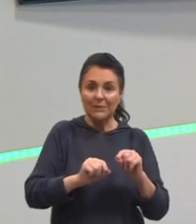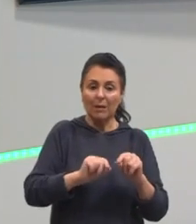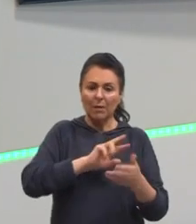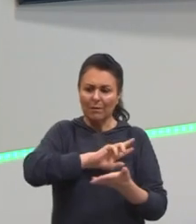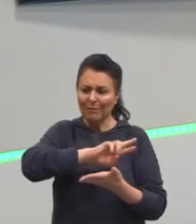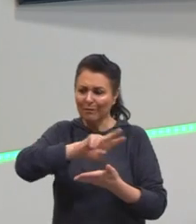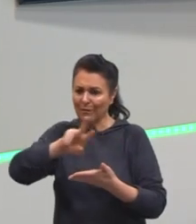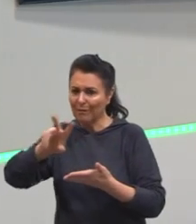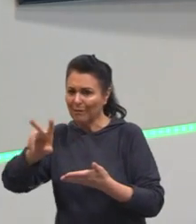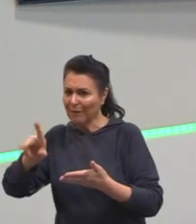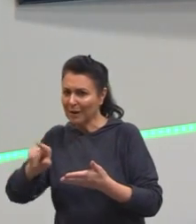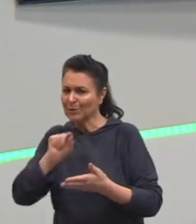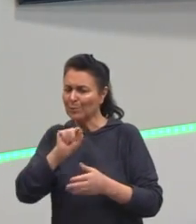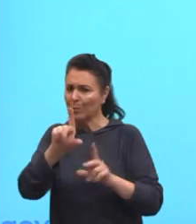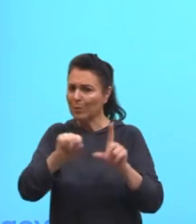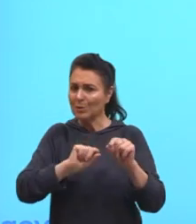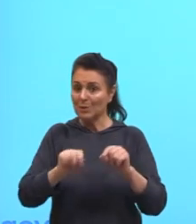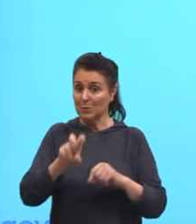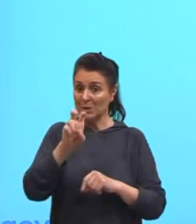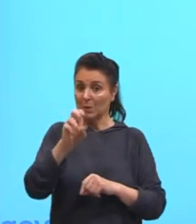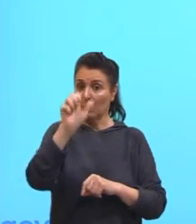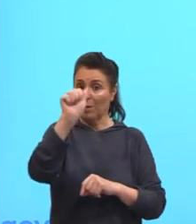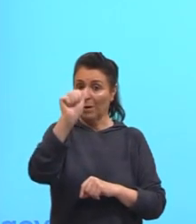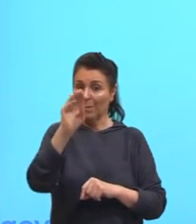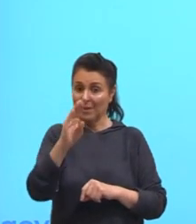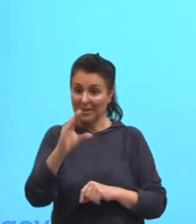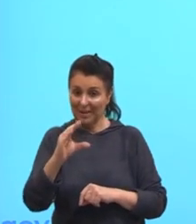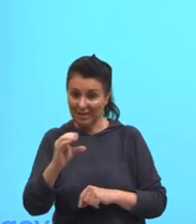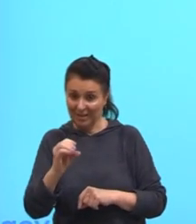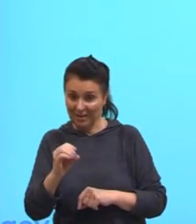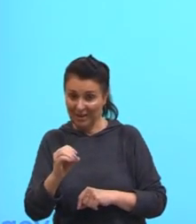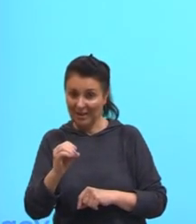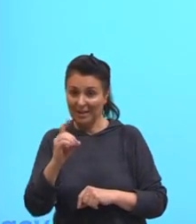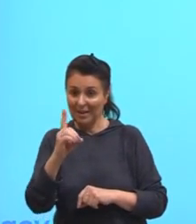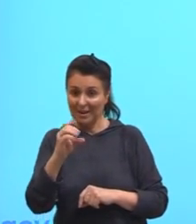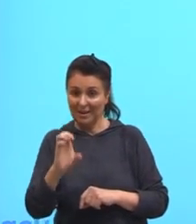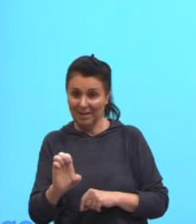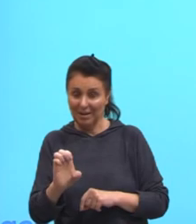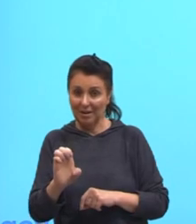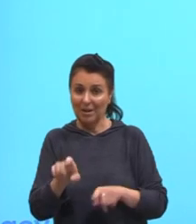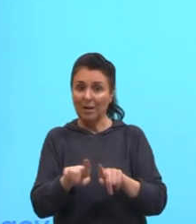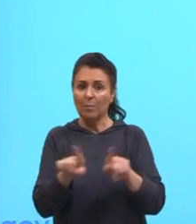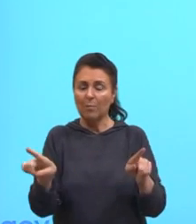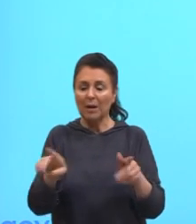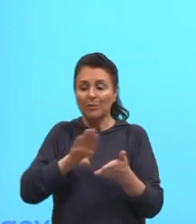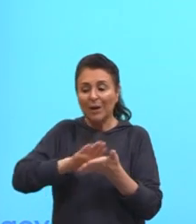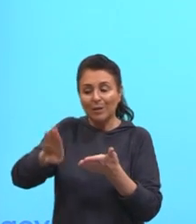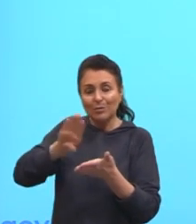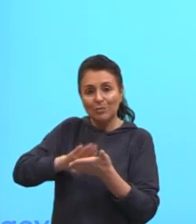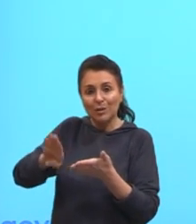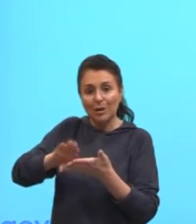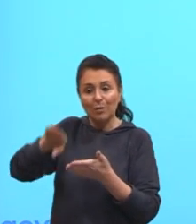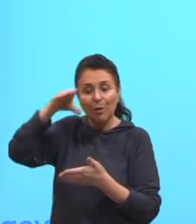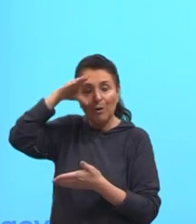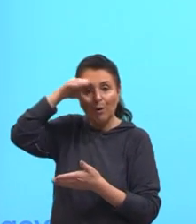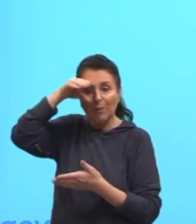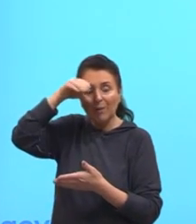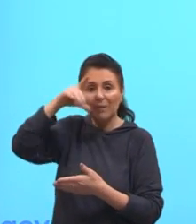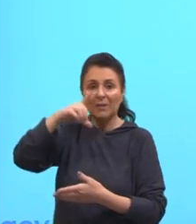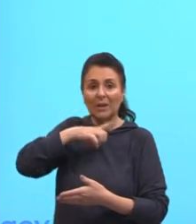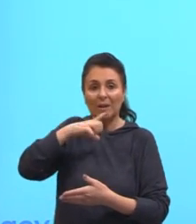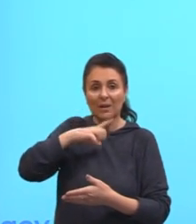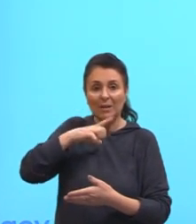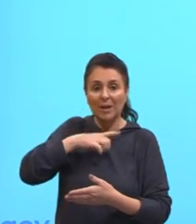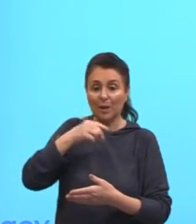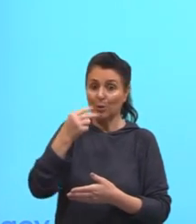temos várias alternativas né são cinco alternativas mas assim a intenção sempre a gente ir eliminando observa em que a que eu